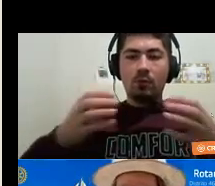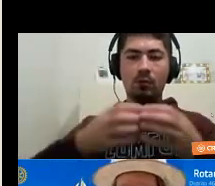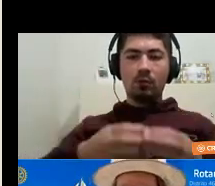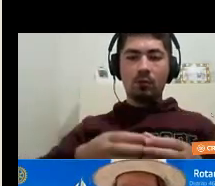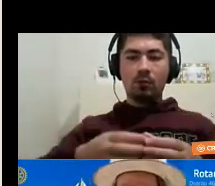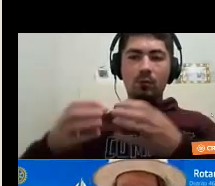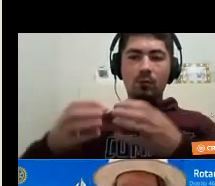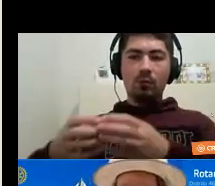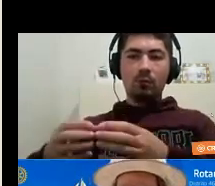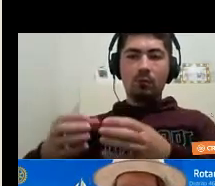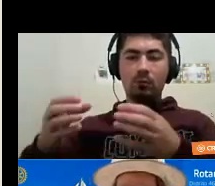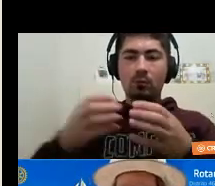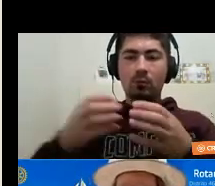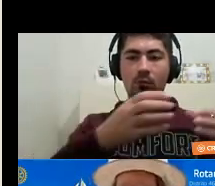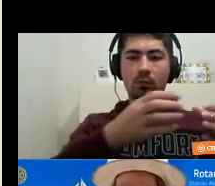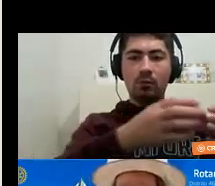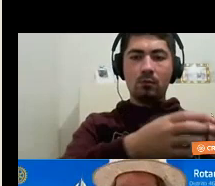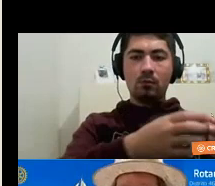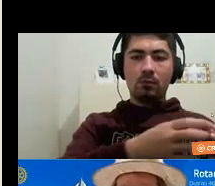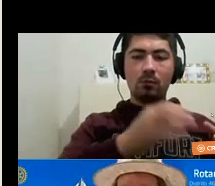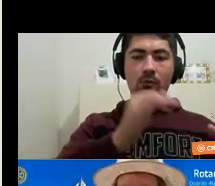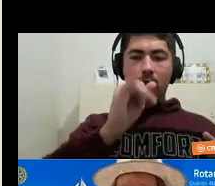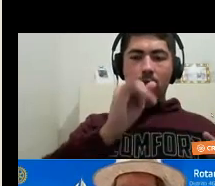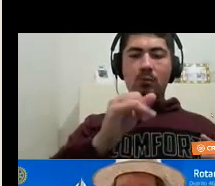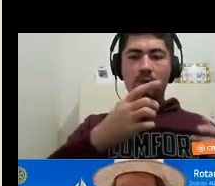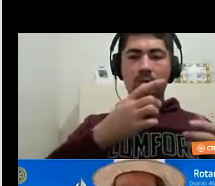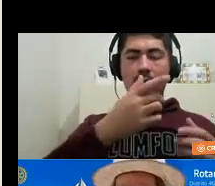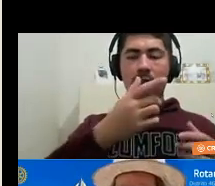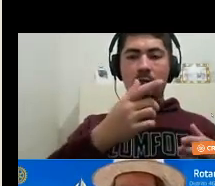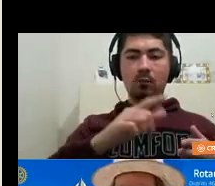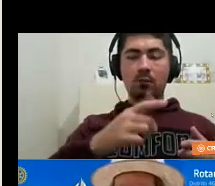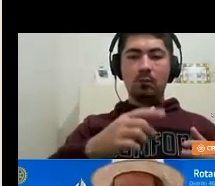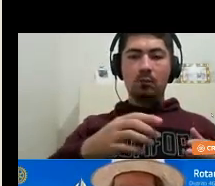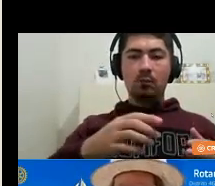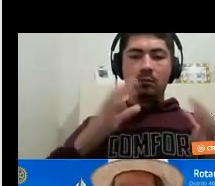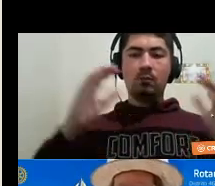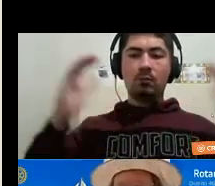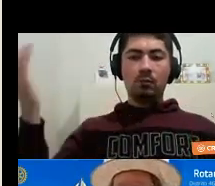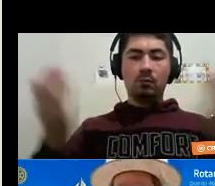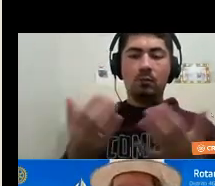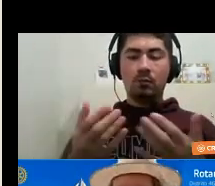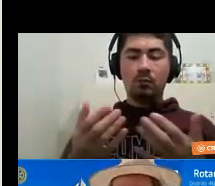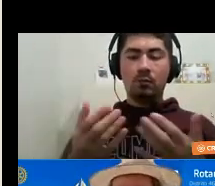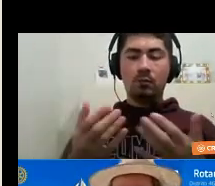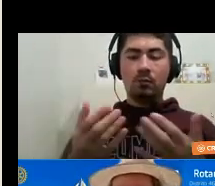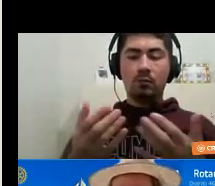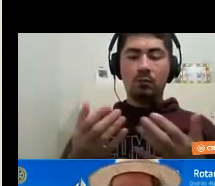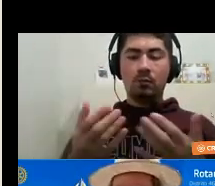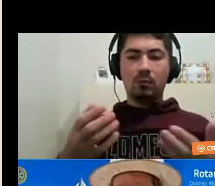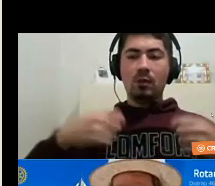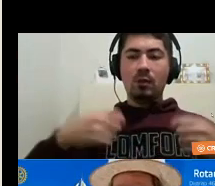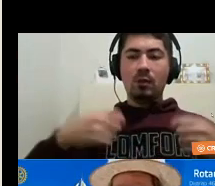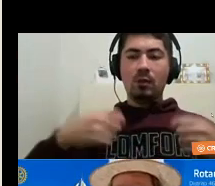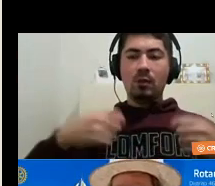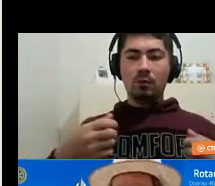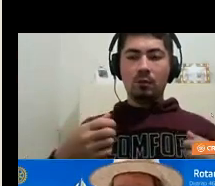não tivesse toda essa estrutura por trás. E a função de fomentar essa estrutura, ela é em primeiro lugar do rotariano. Nós podemos